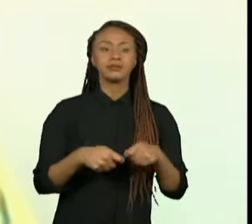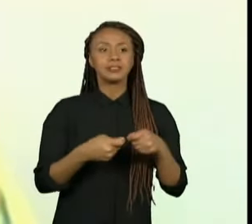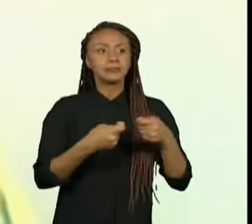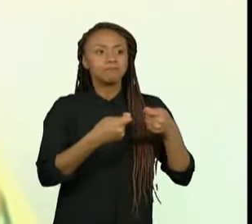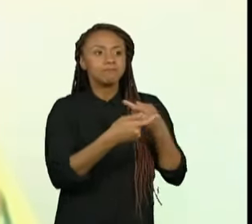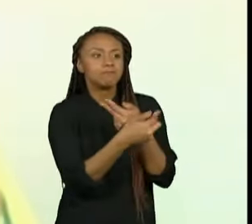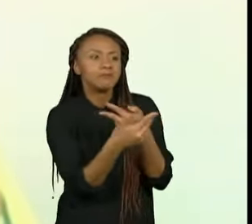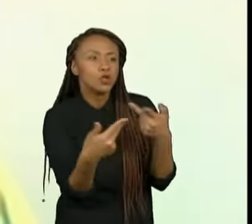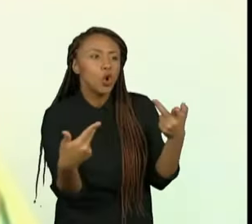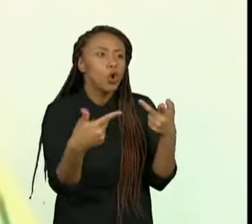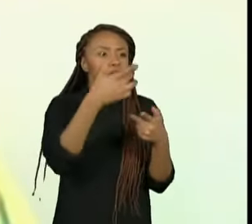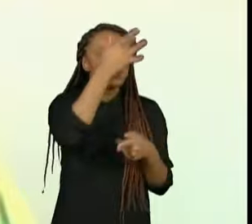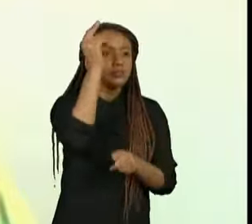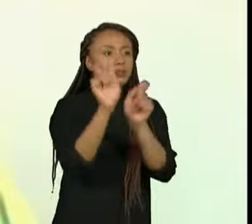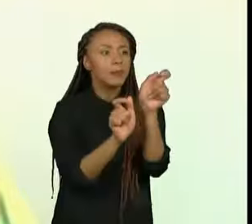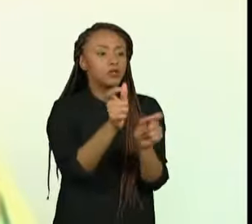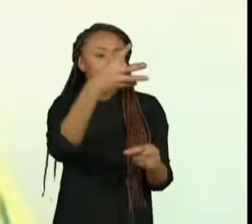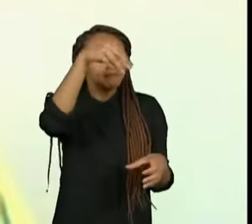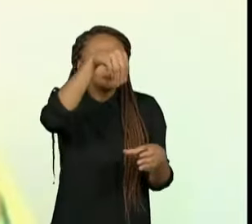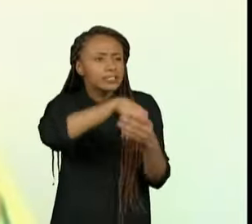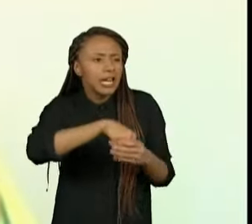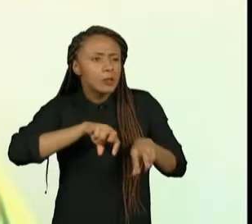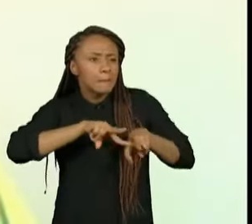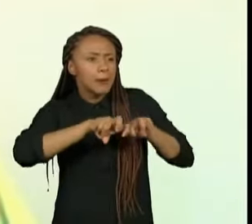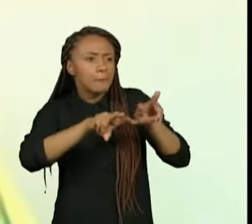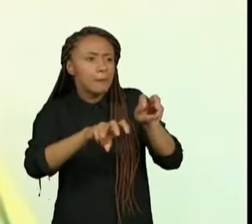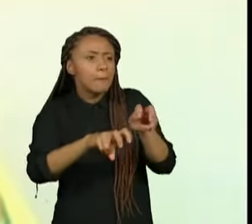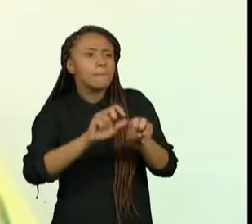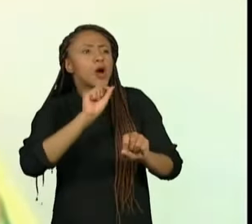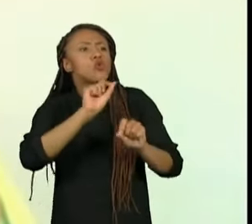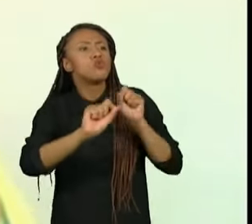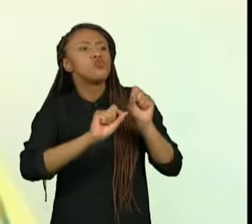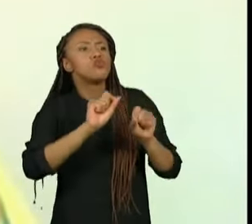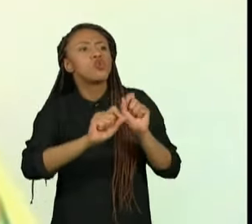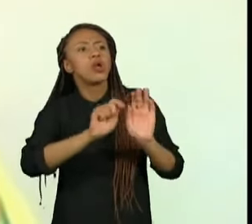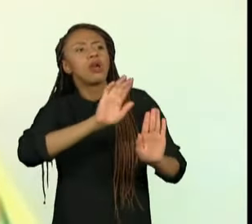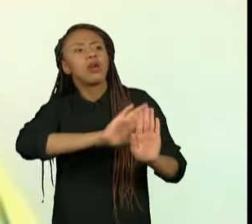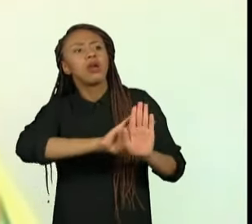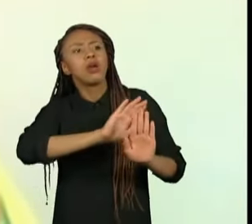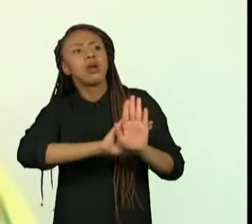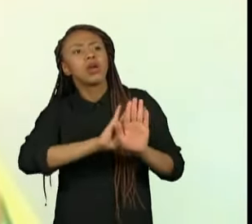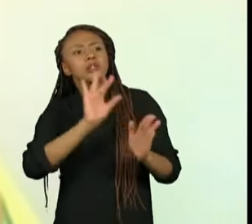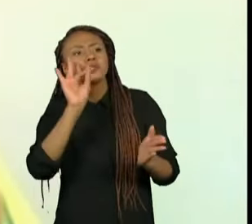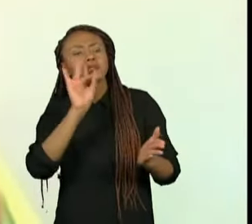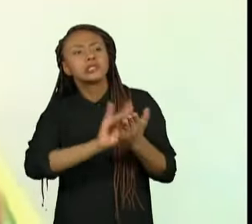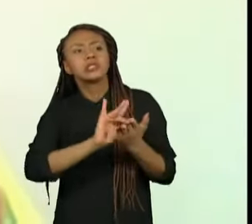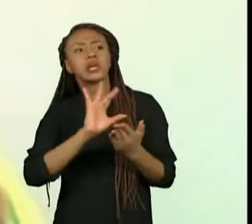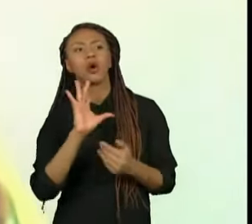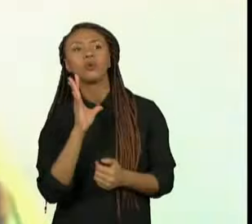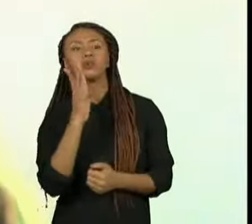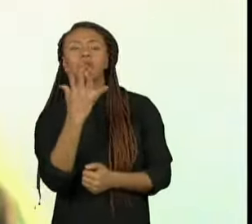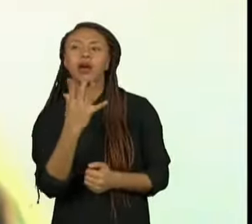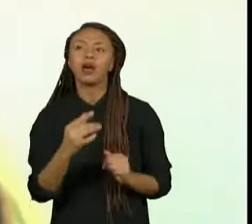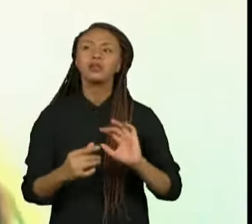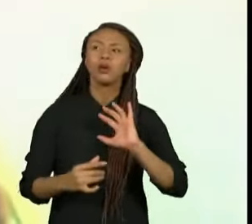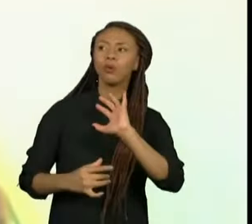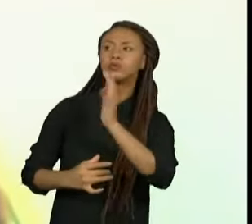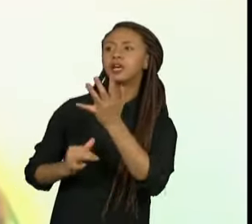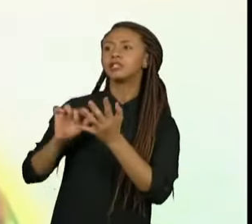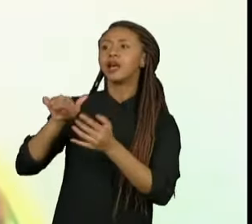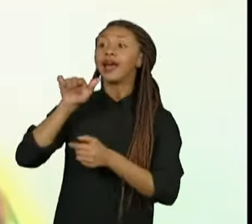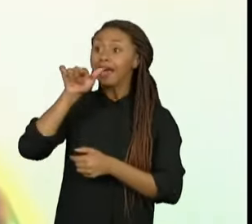De descobrir a essência, né? O núcleo dos acontecimentos, e que, de certa